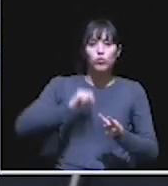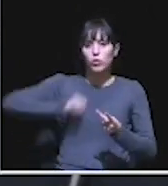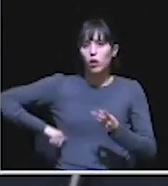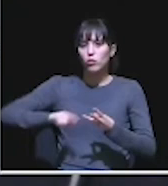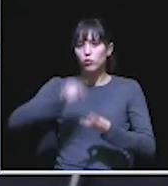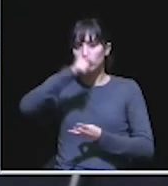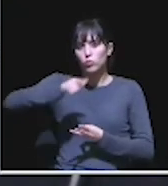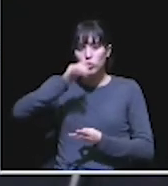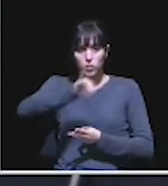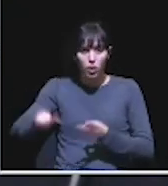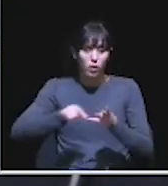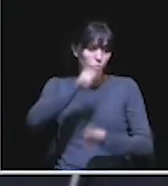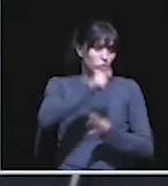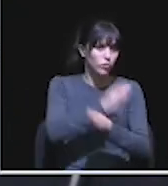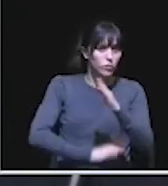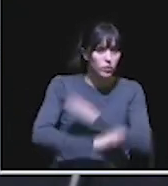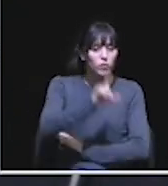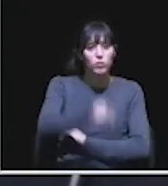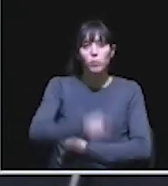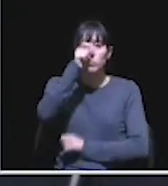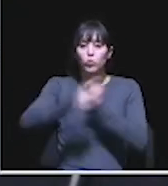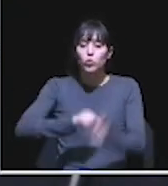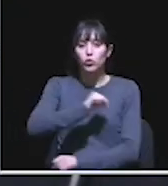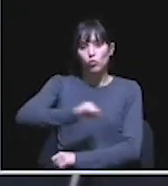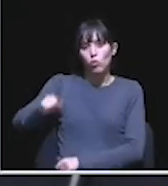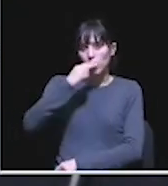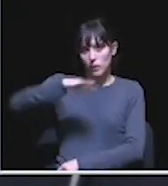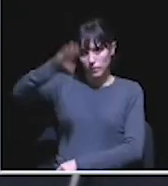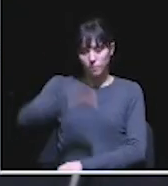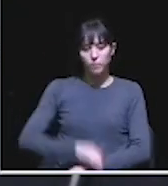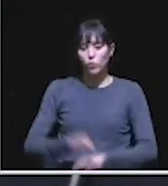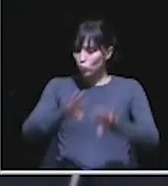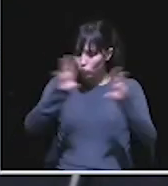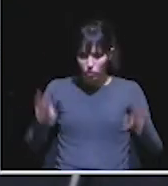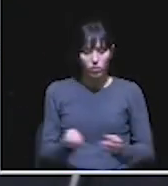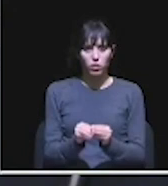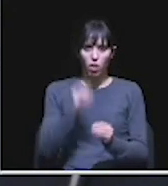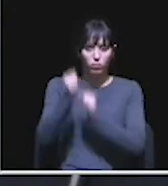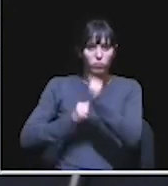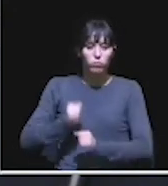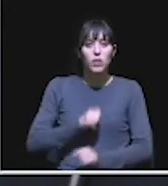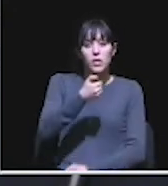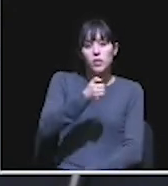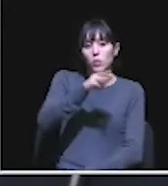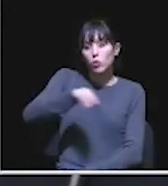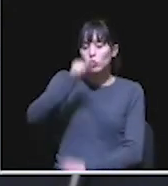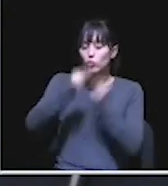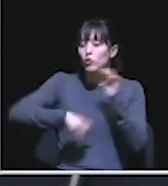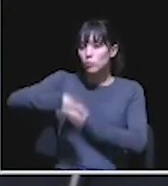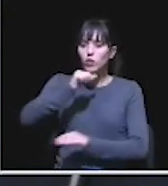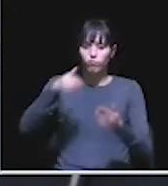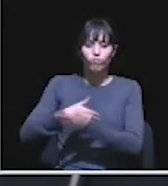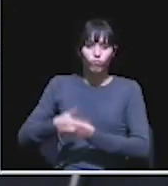ciganos, homossexuais, pessoas com deficiência e opositores ao regime nazi. Na totalidade dos campos de extermínio nazi morreram mais de 5 milhões de